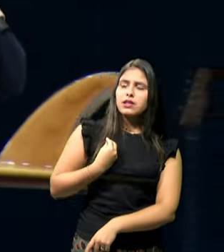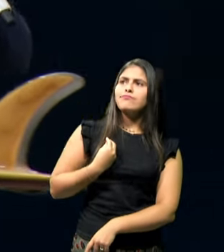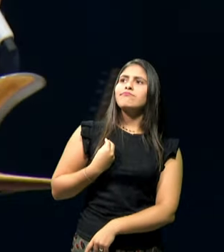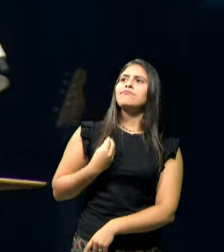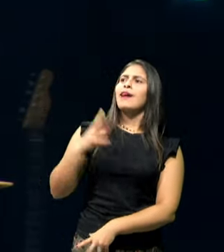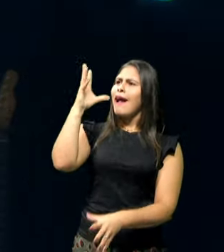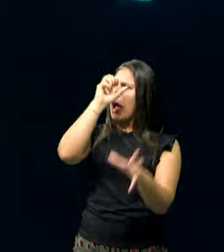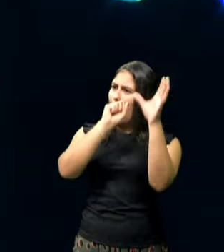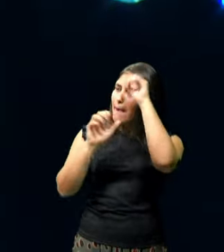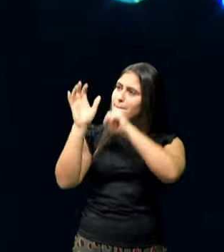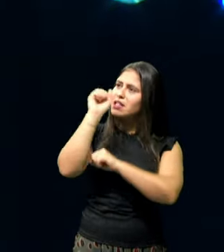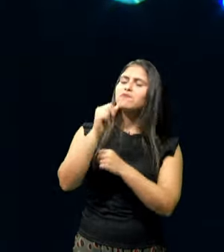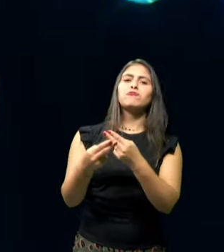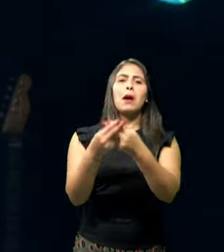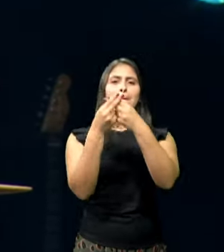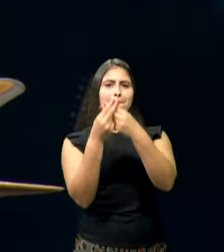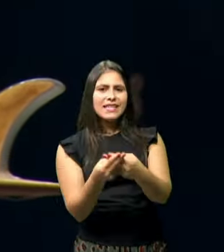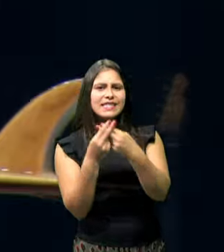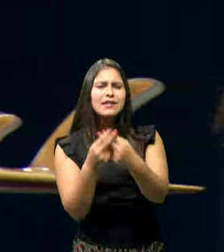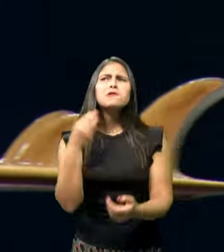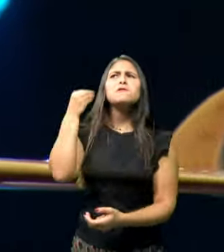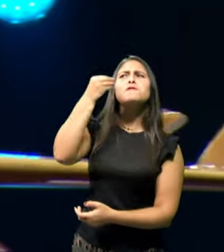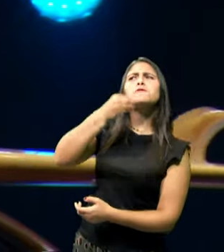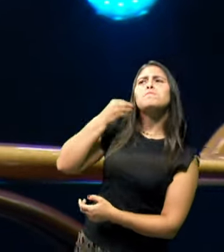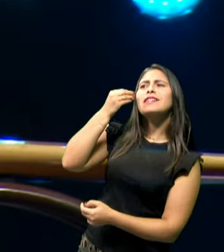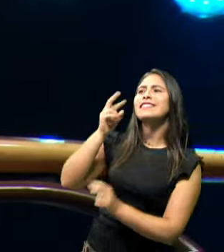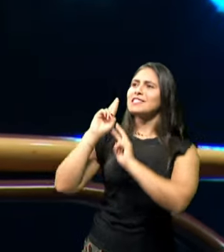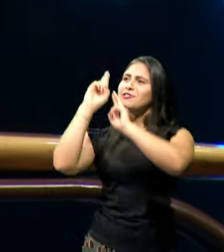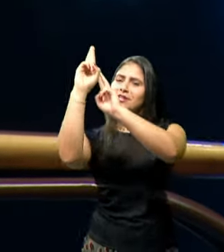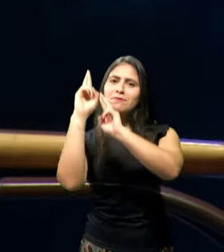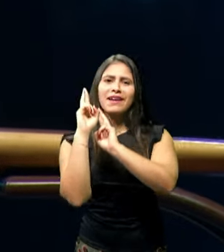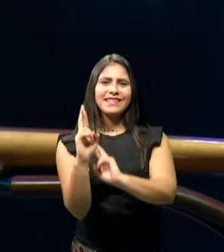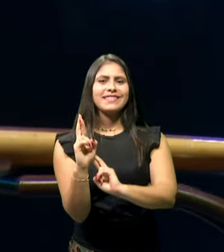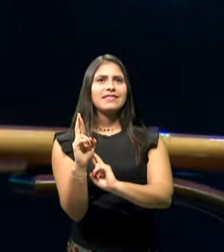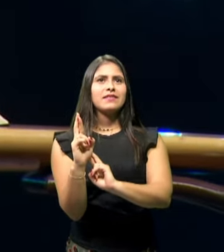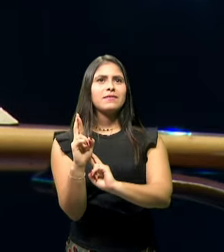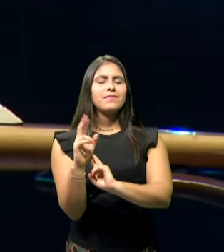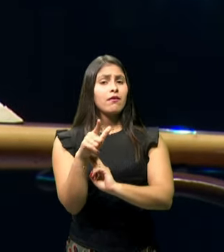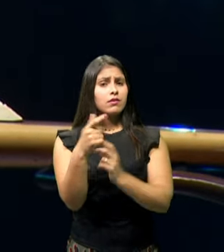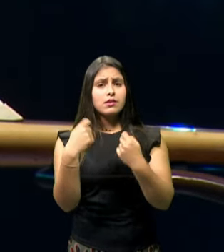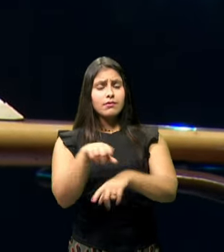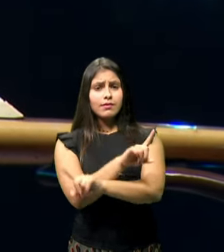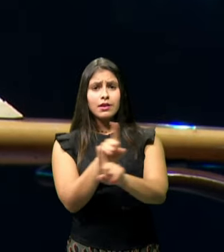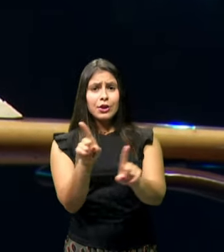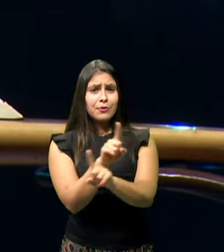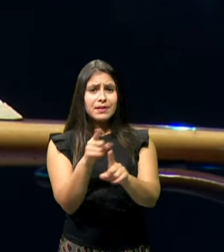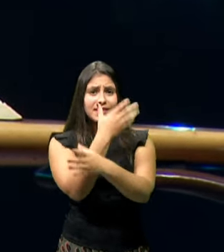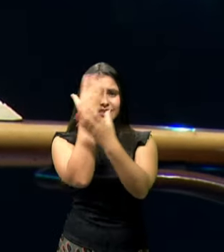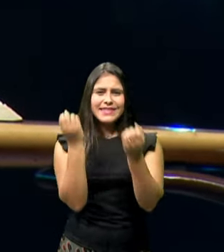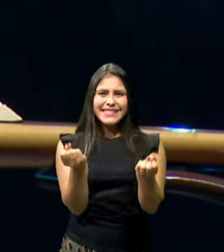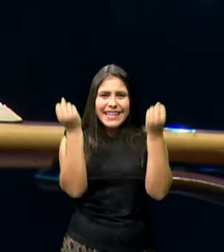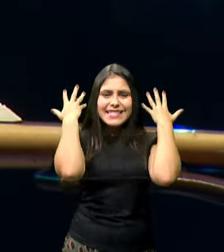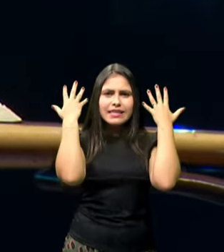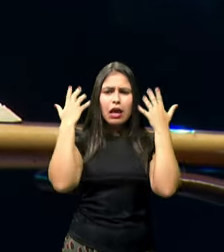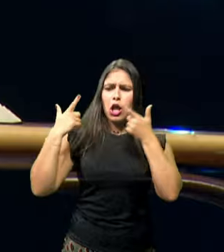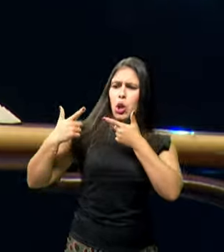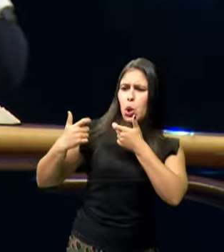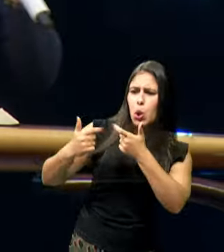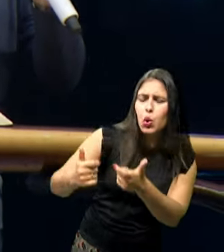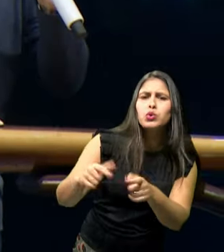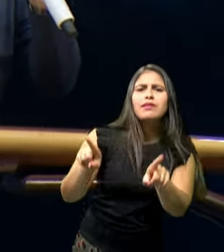ter paciência, experiência e esperança. Você não precisa esquecer. Lutas